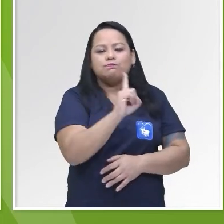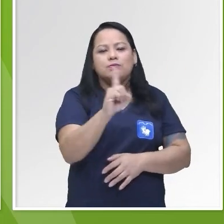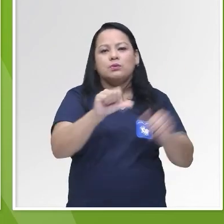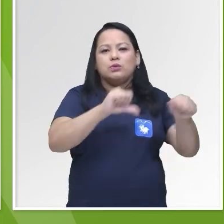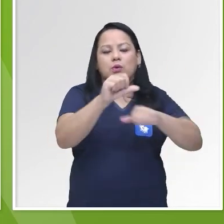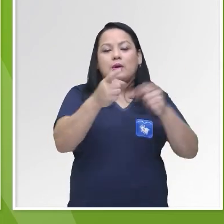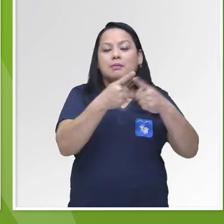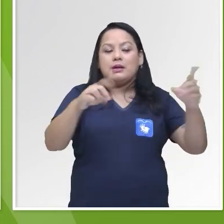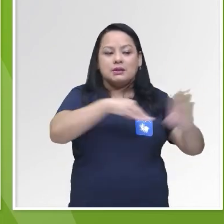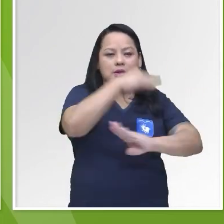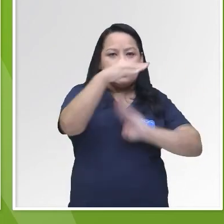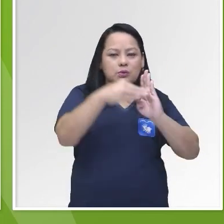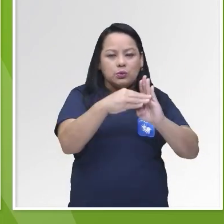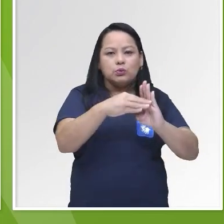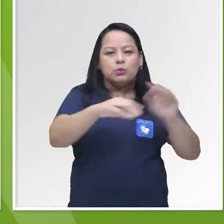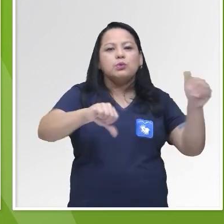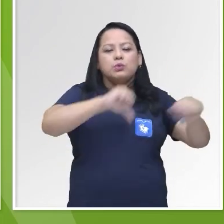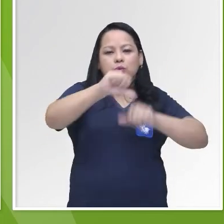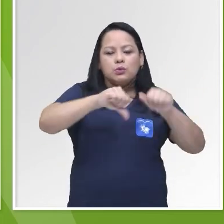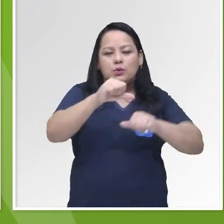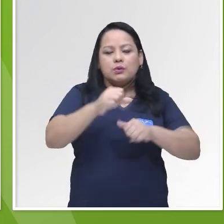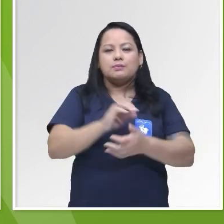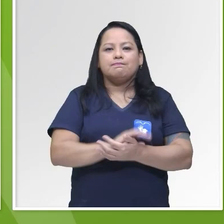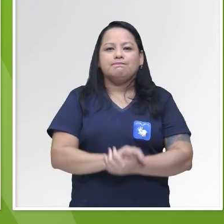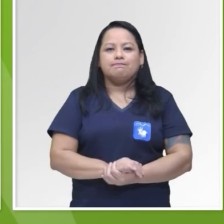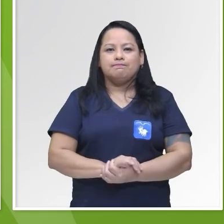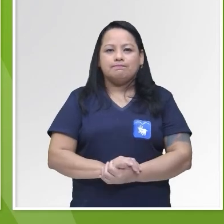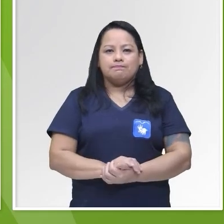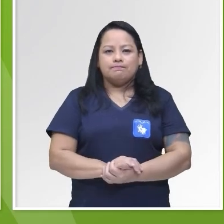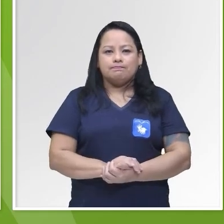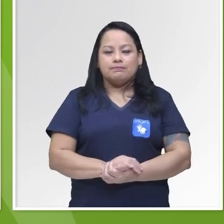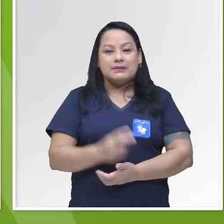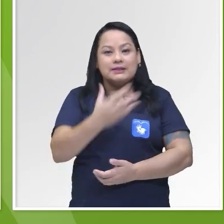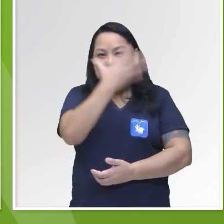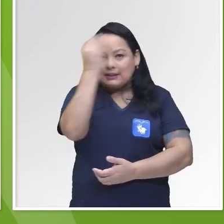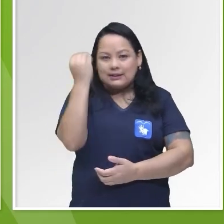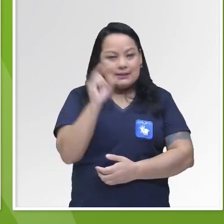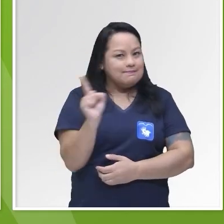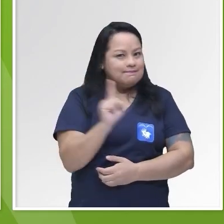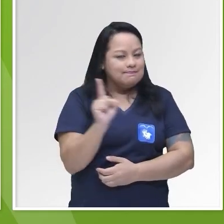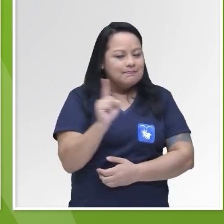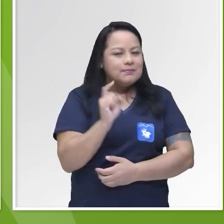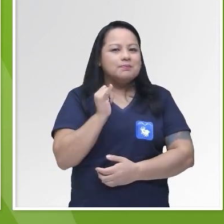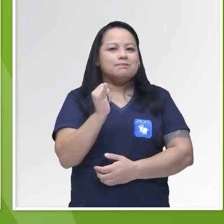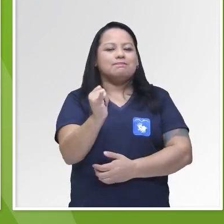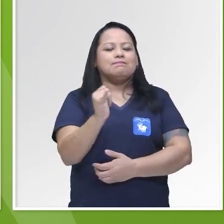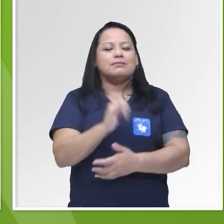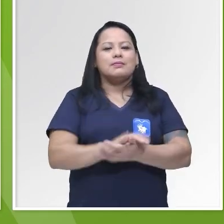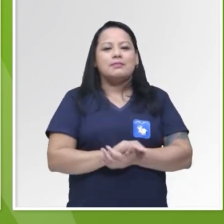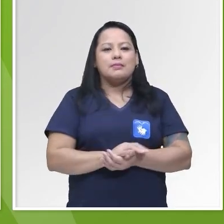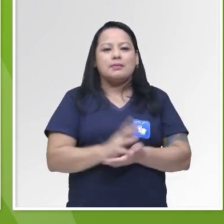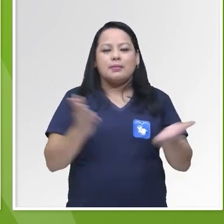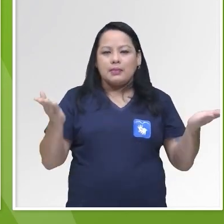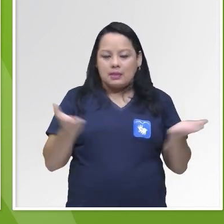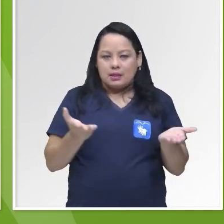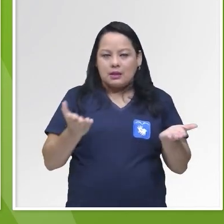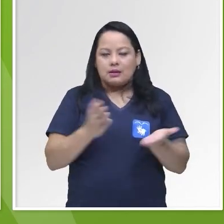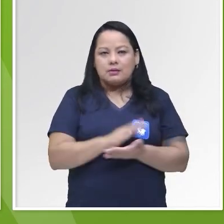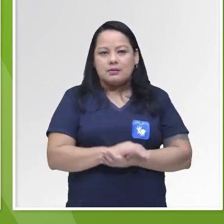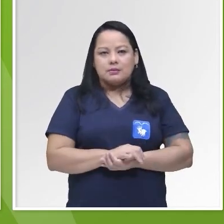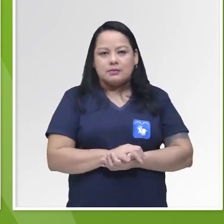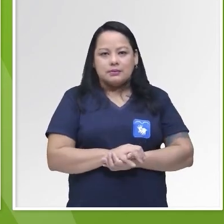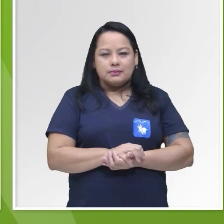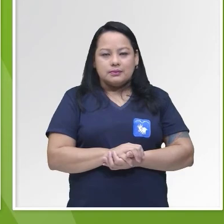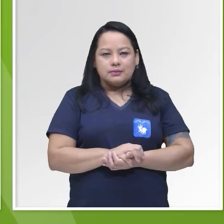não. Todos aí são trocados, tá bom, gente? Não esqueçam disso. E aí eu trago, né,